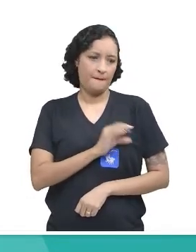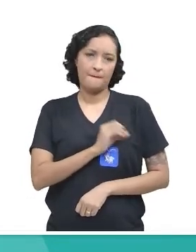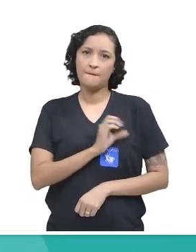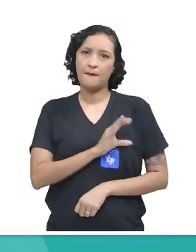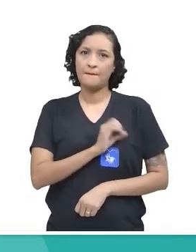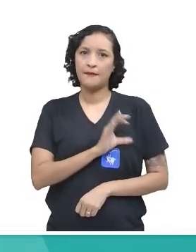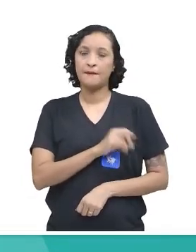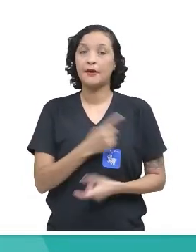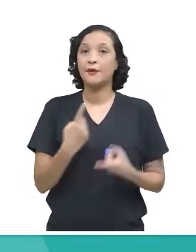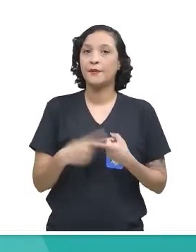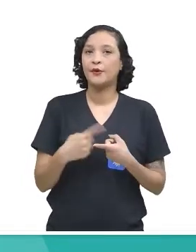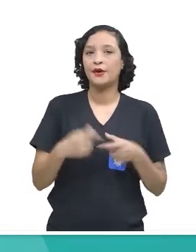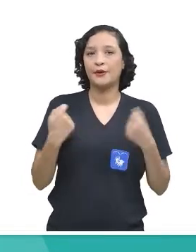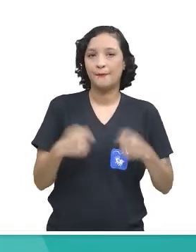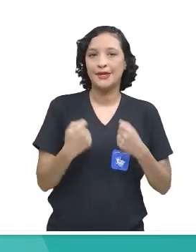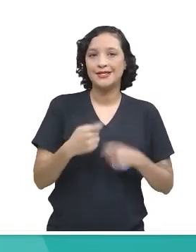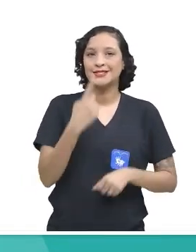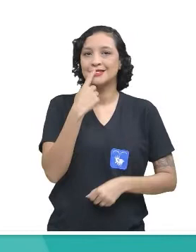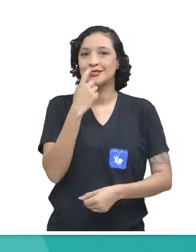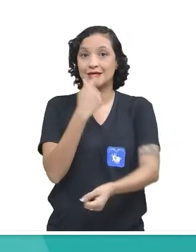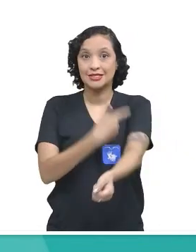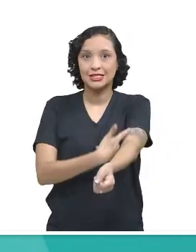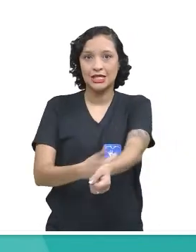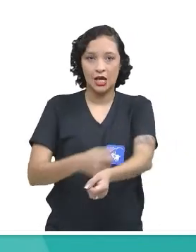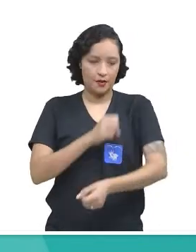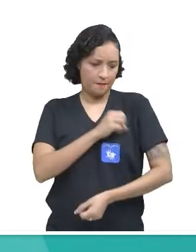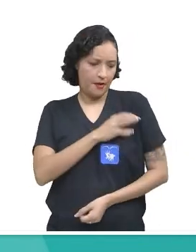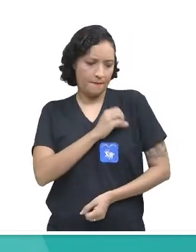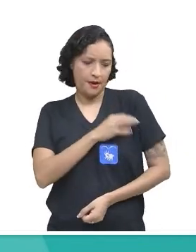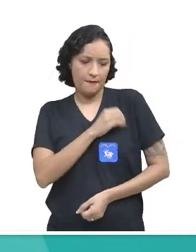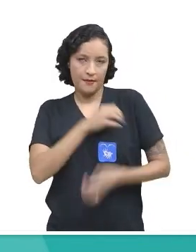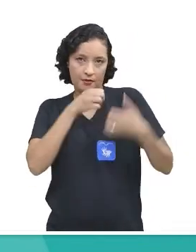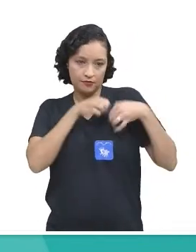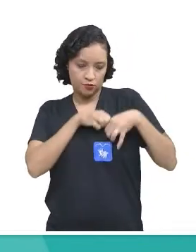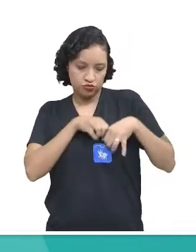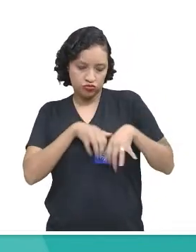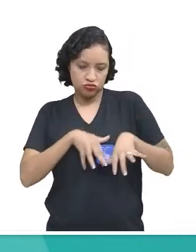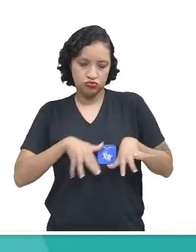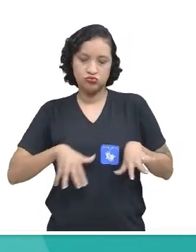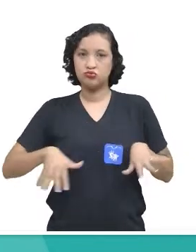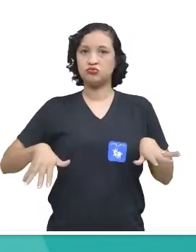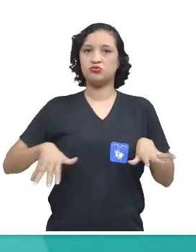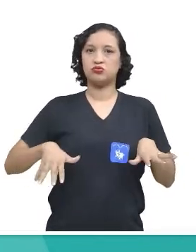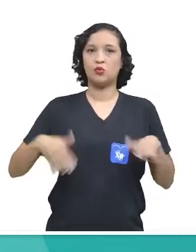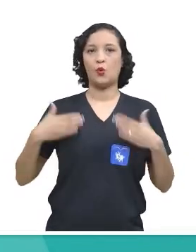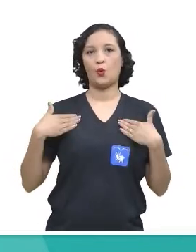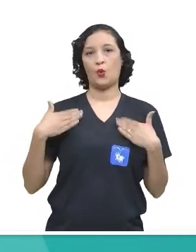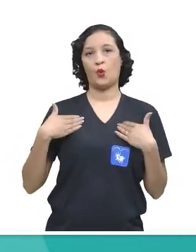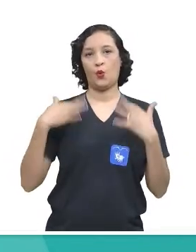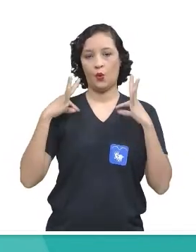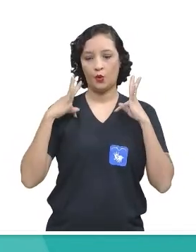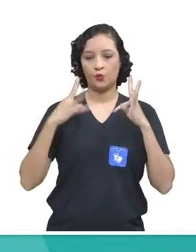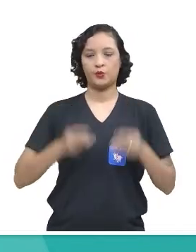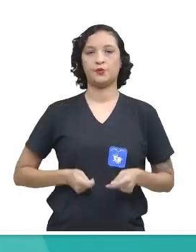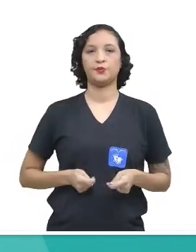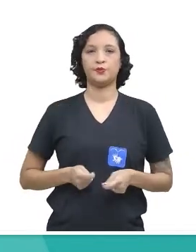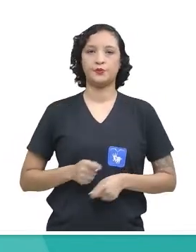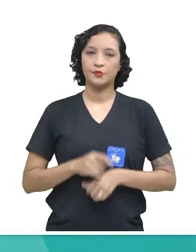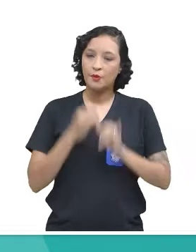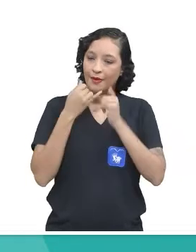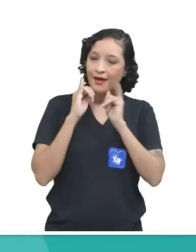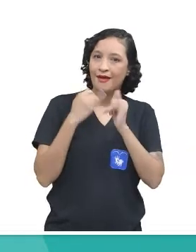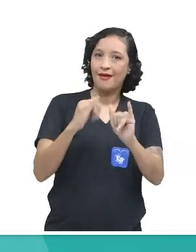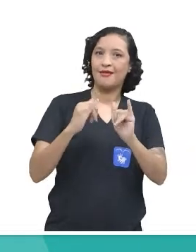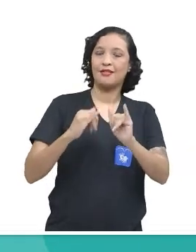bombear sangue para suprir a necessidade do músculo, para que ele tenha energia, para que